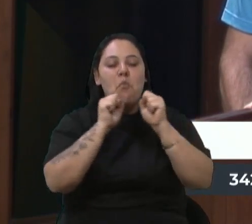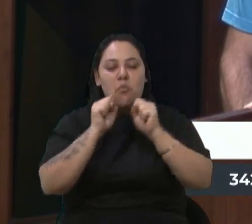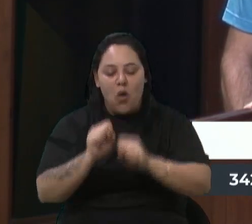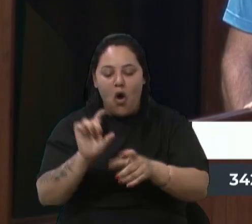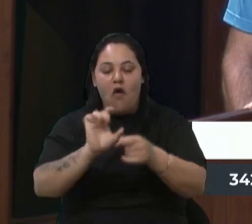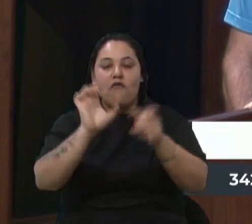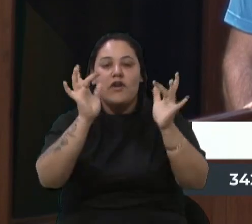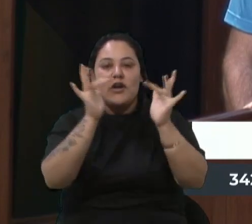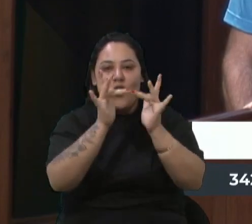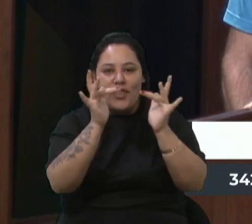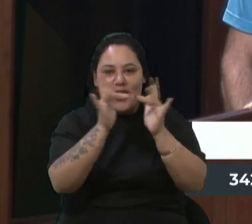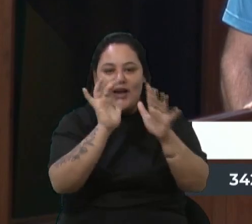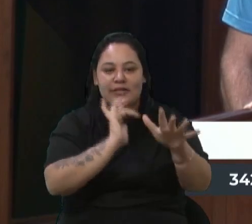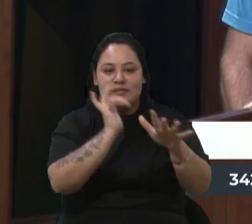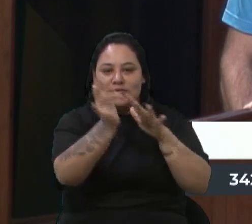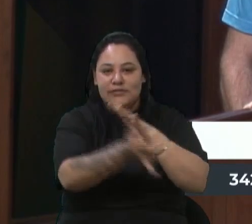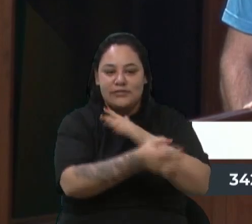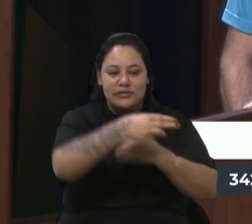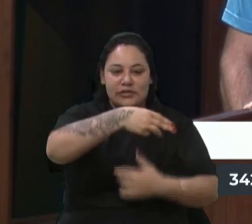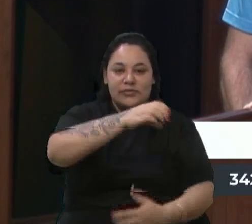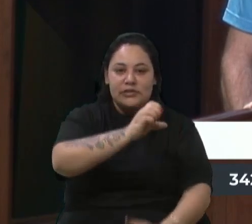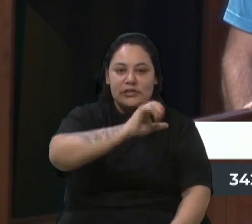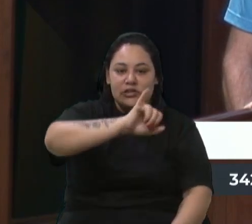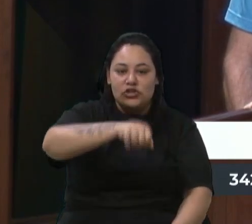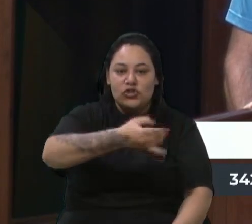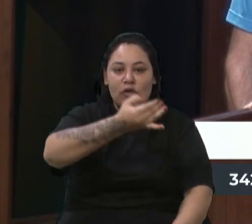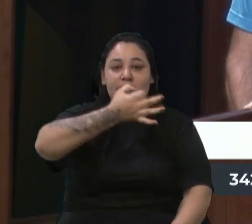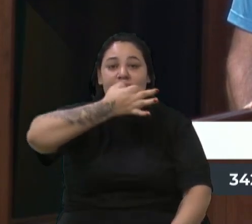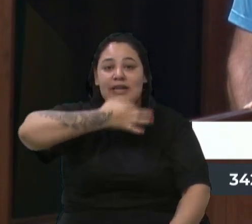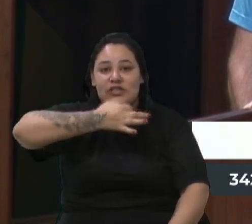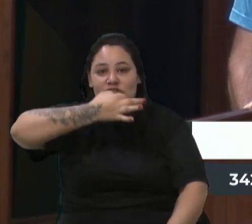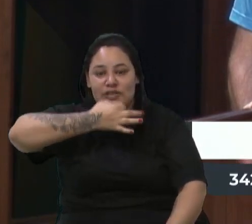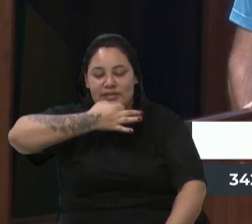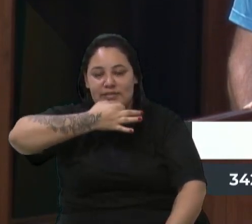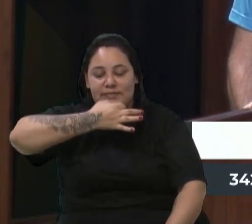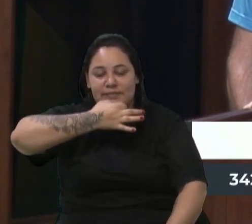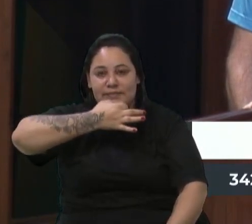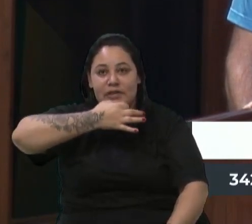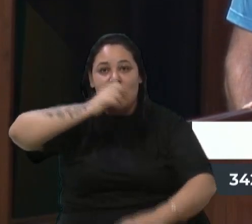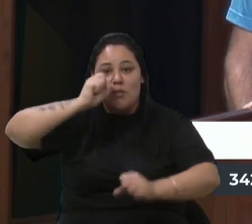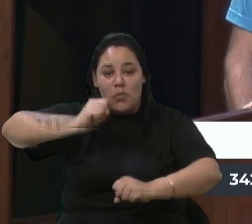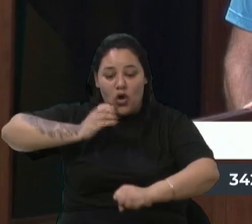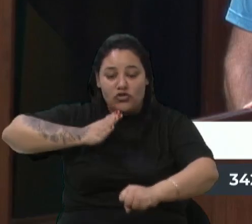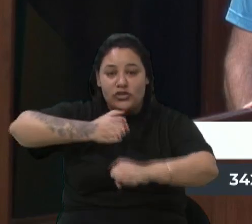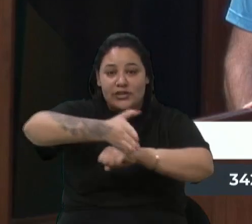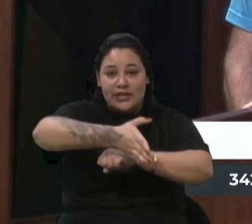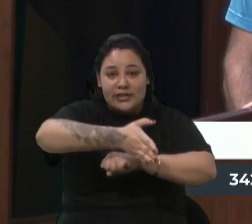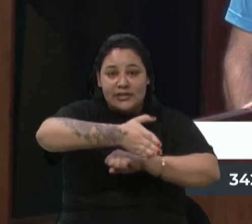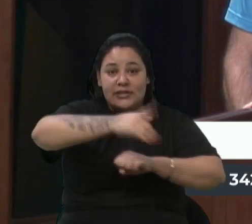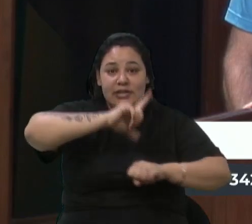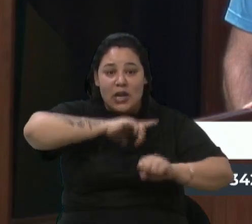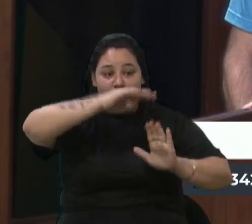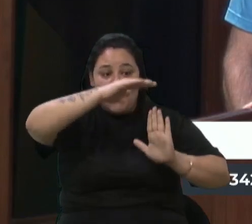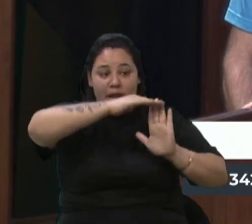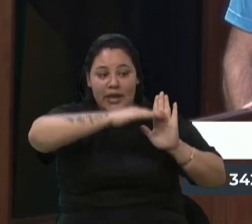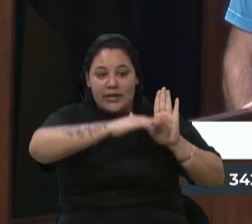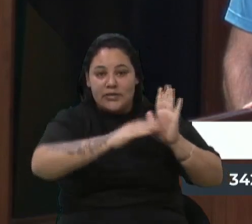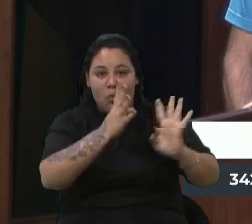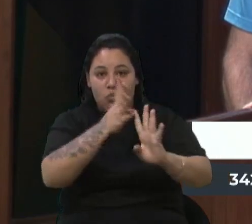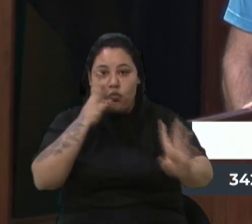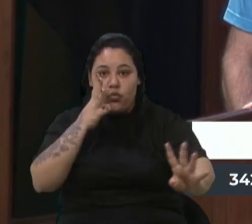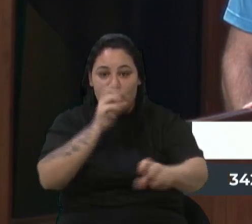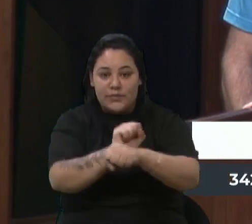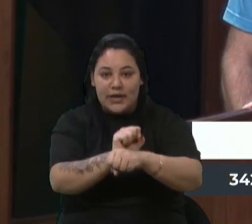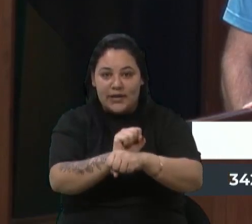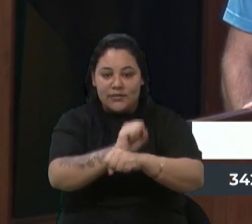redes sociais, que é MCJ Caxias do Sul, e poderá entrar na lista de espera para o retiro do ano que